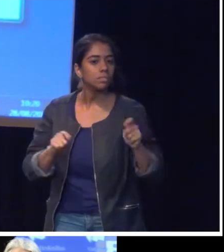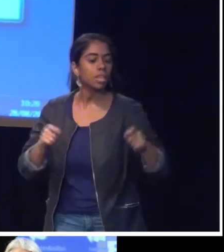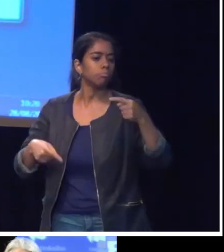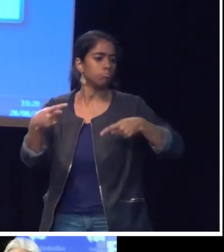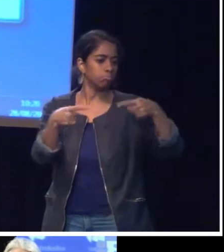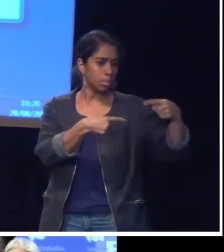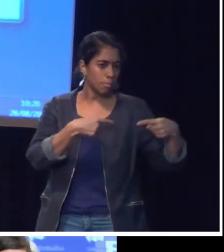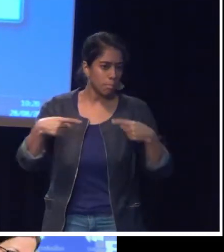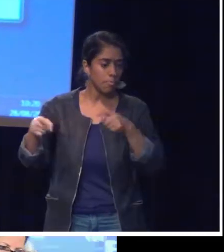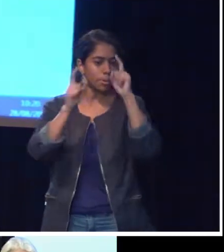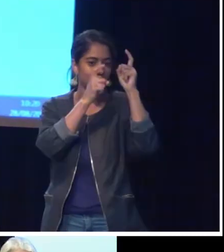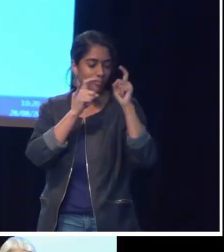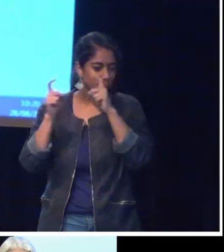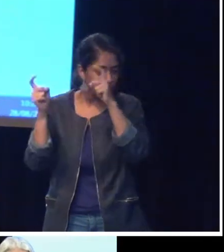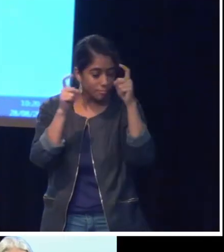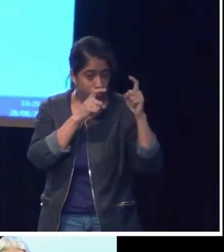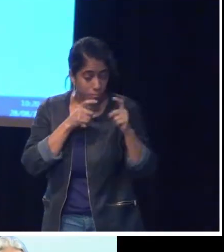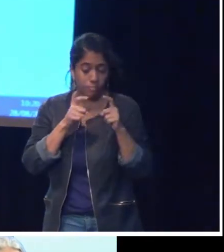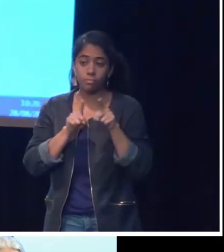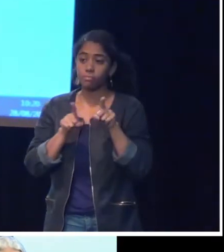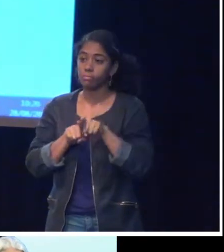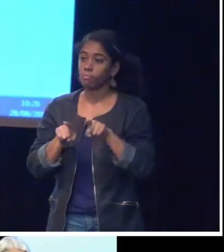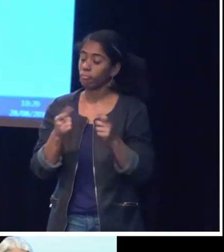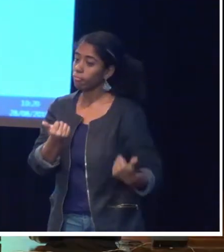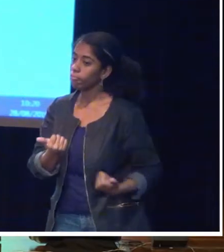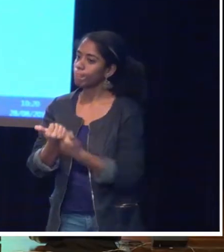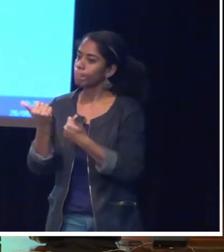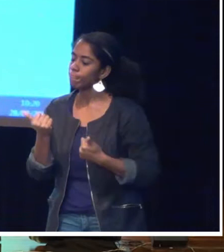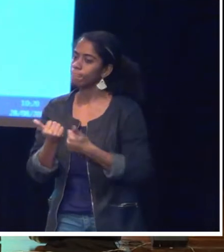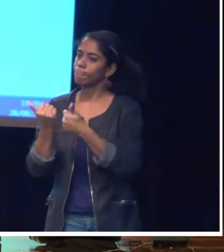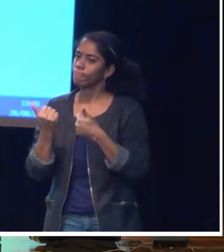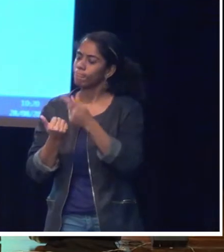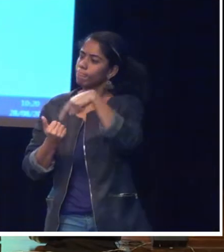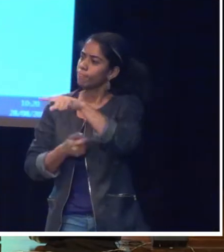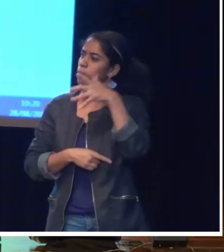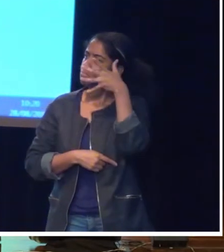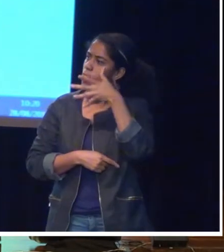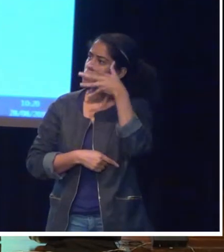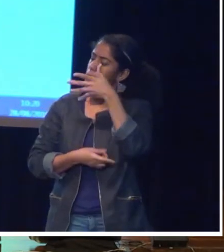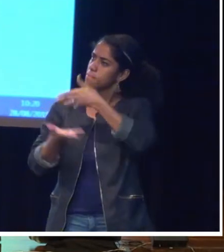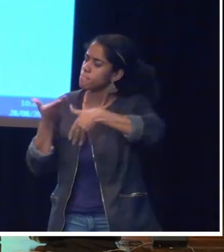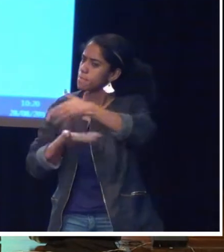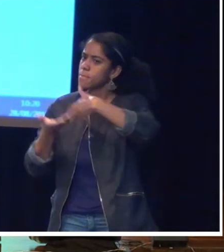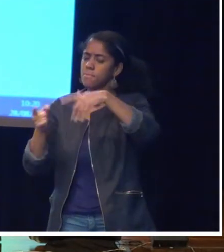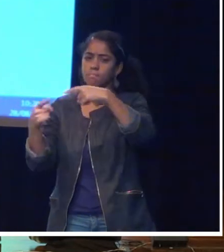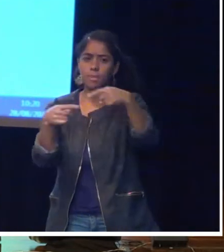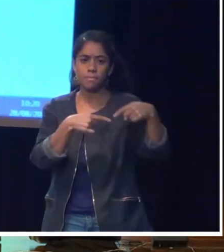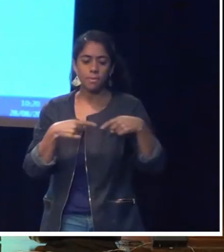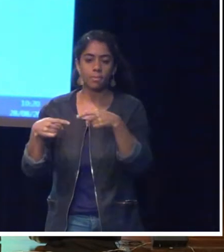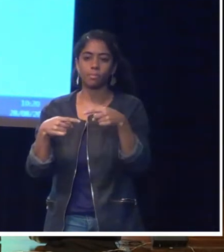possibilidade de acompanhar essas discussões. Quero muito agradecer à professora Delu, por